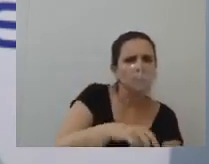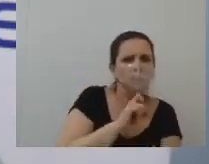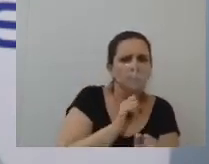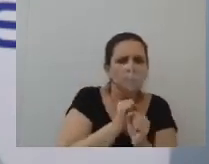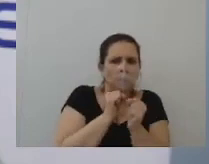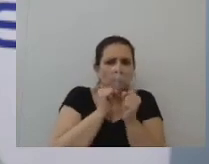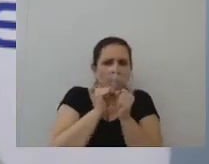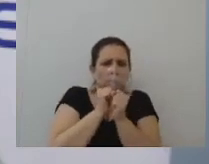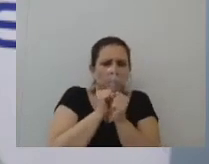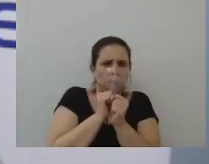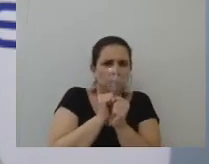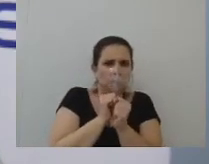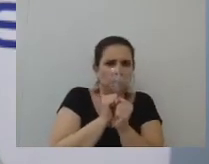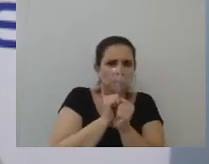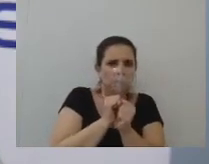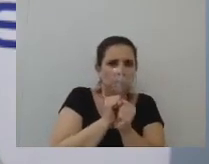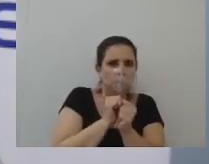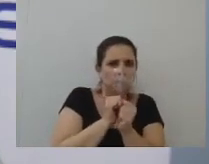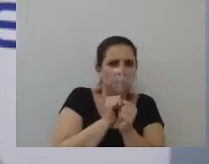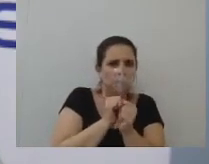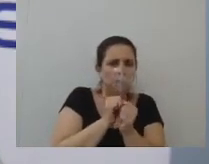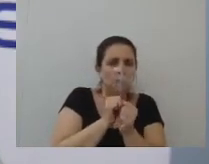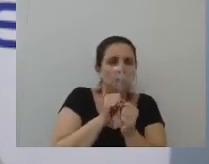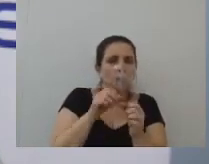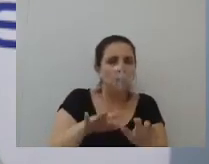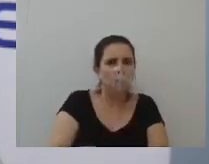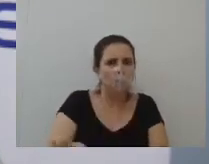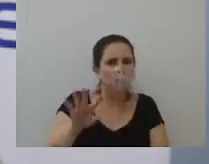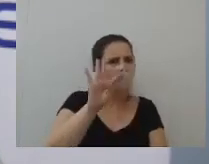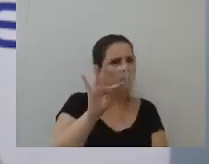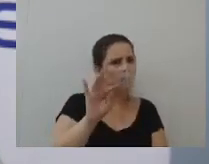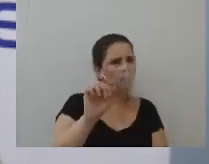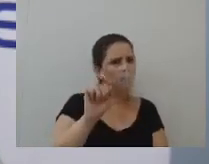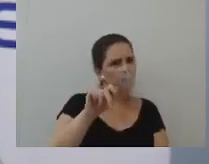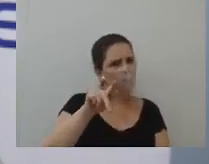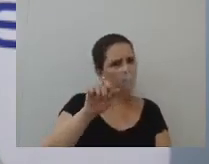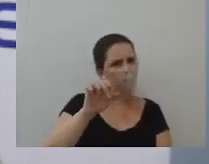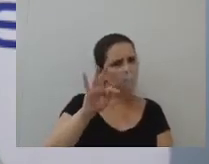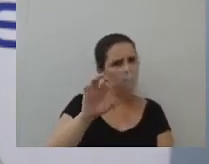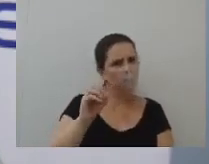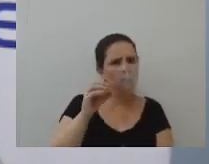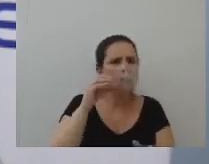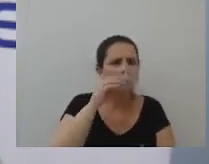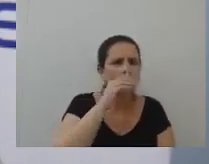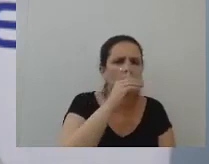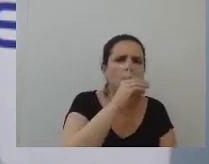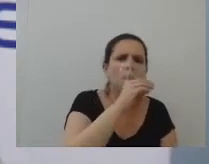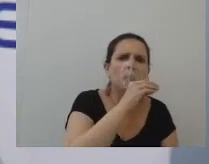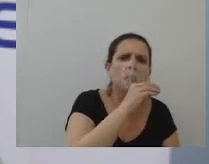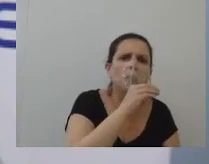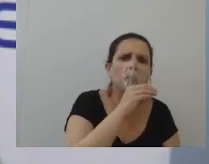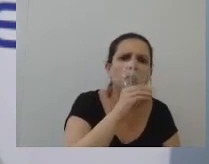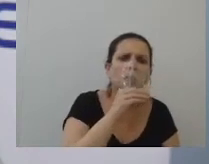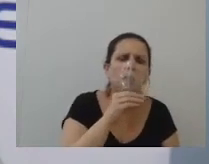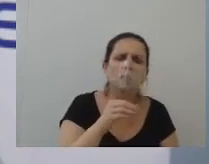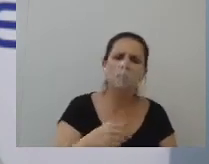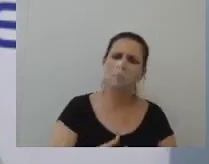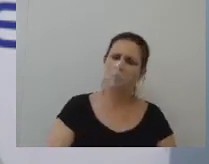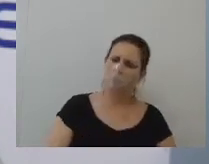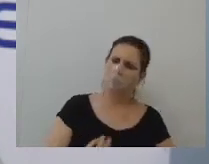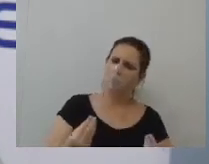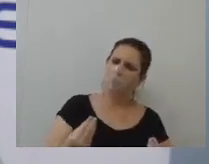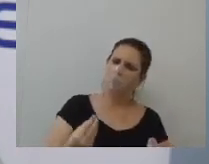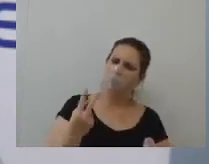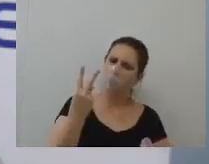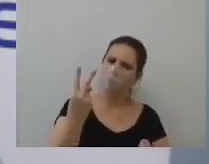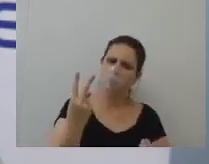para o tapete, e aí disse, o tapete está mais quentinho. Mas olha, os dois corpos estavam no mesmo